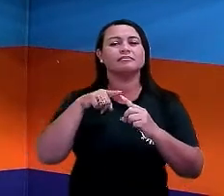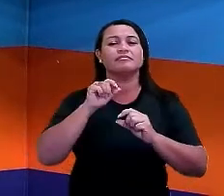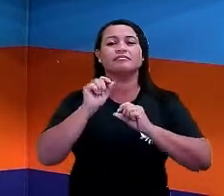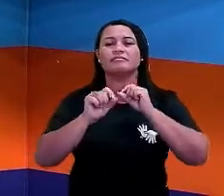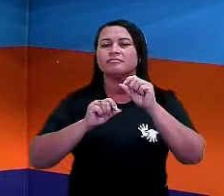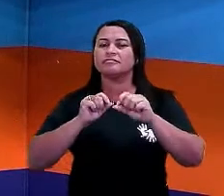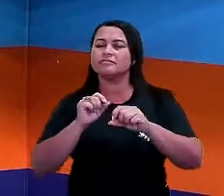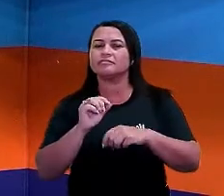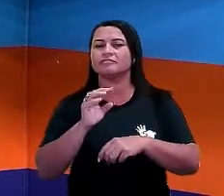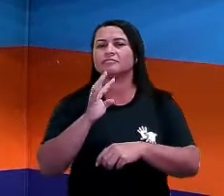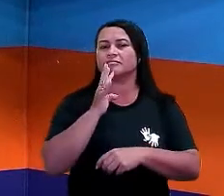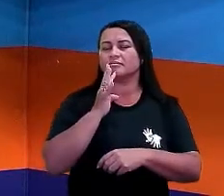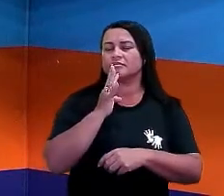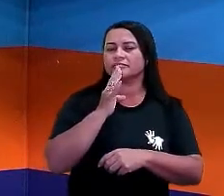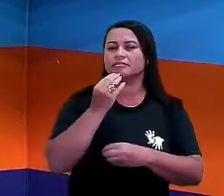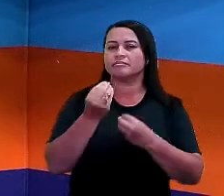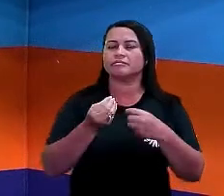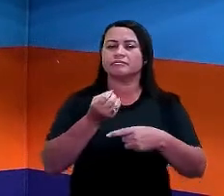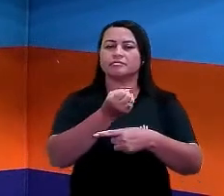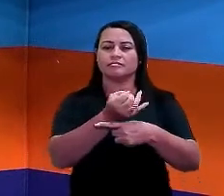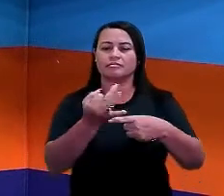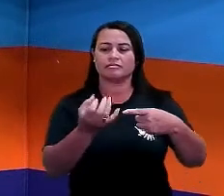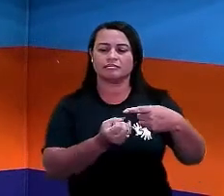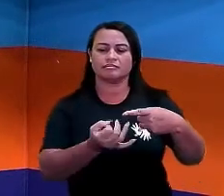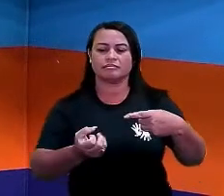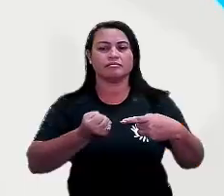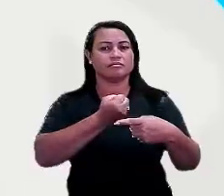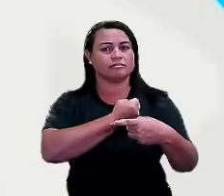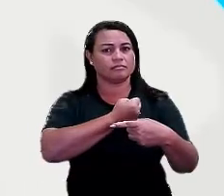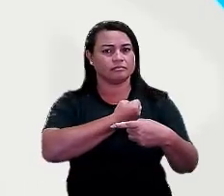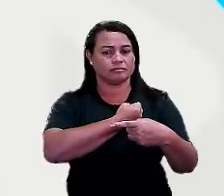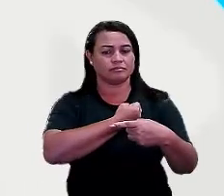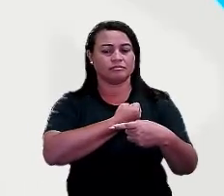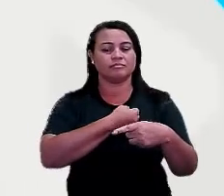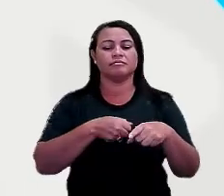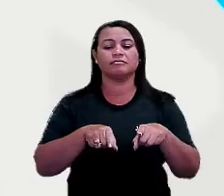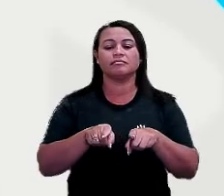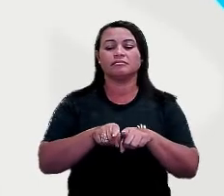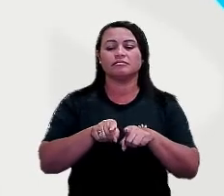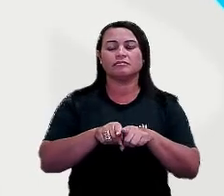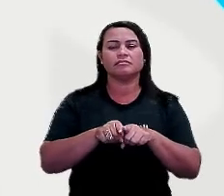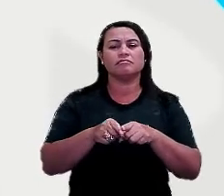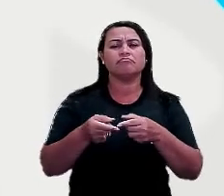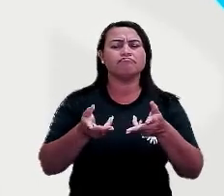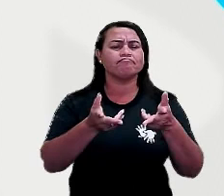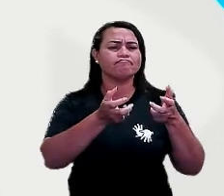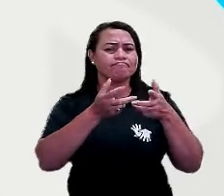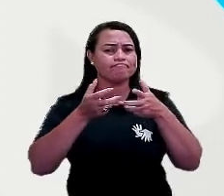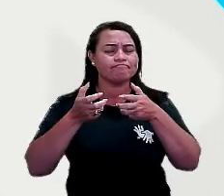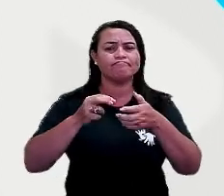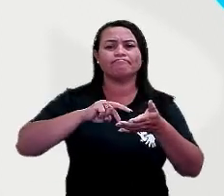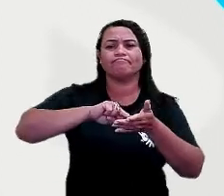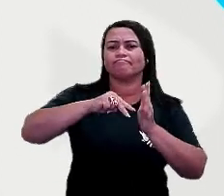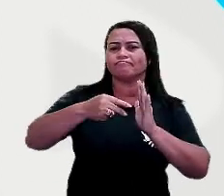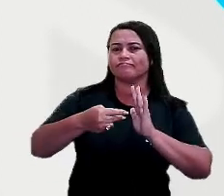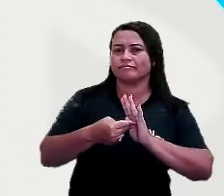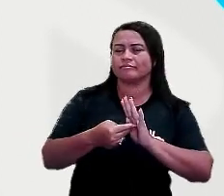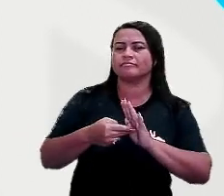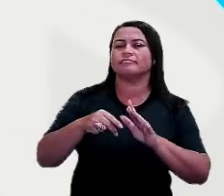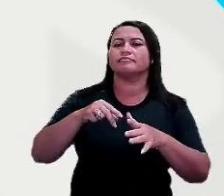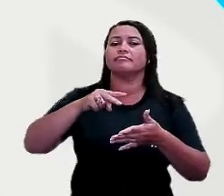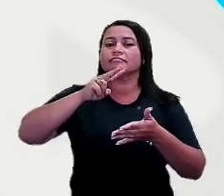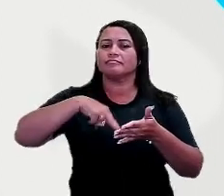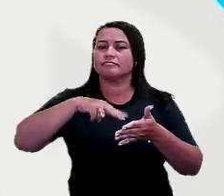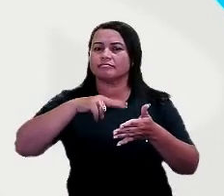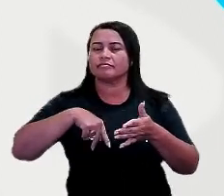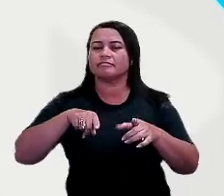será representação fracionária dos números racionais, reconhecimento, significados,